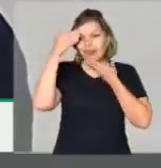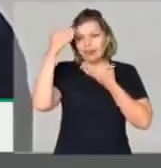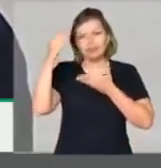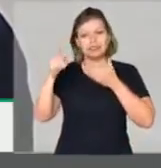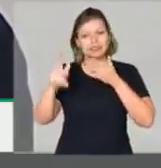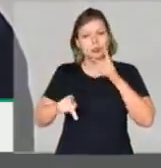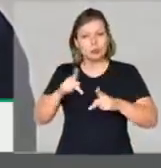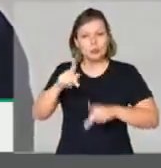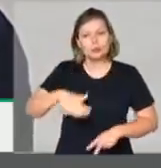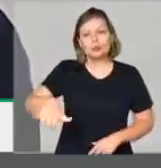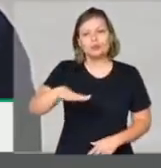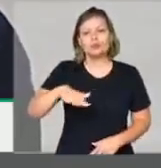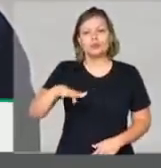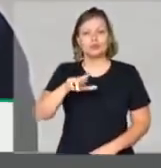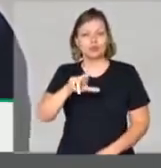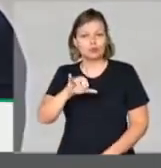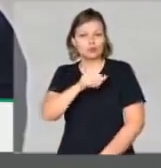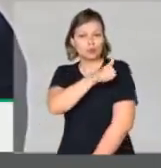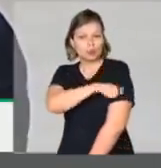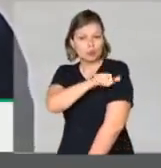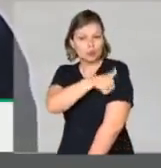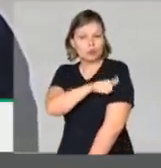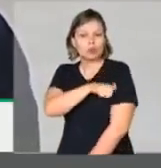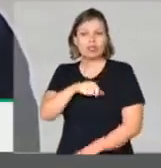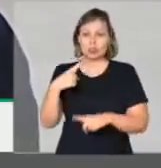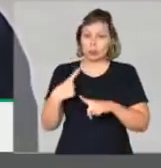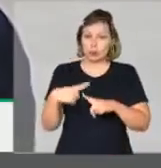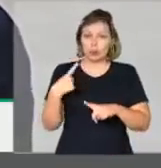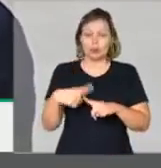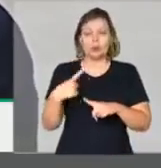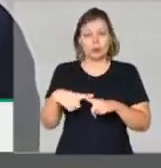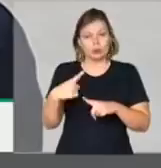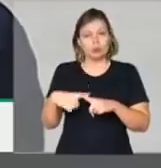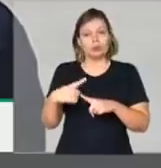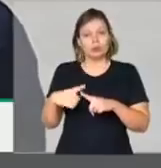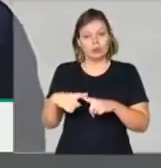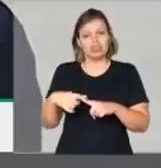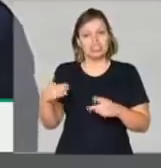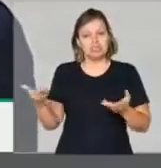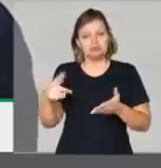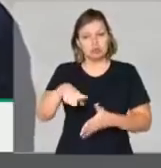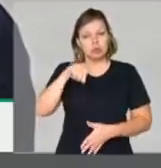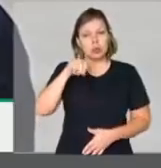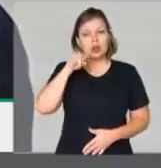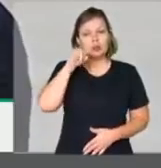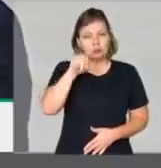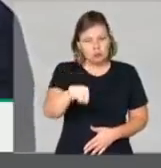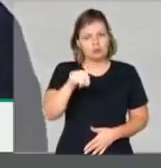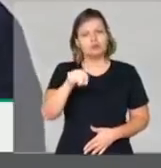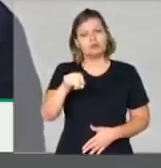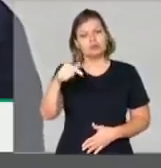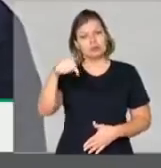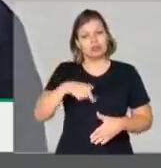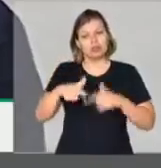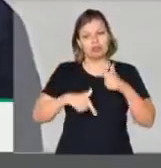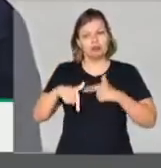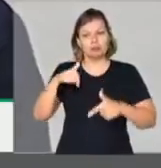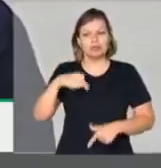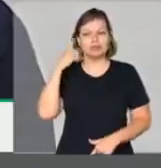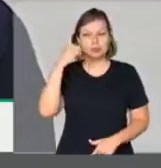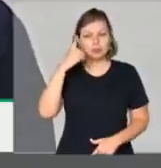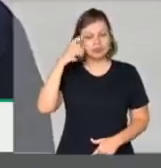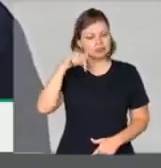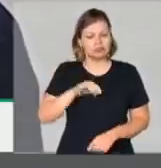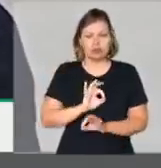Janeiro por ter ofertado à nação um mandato da qualidade do seu mandato. que está sempre atuante na defesa